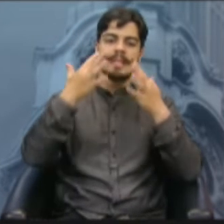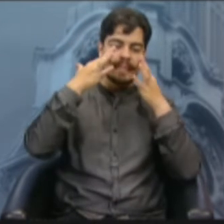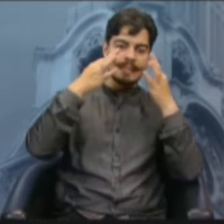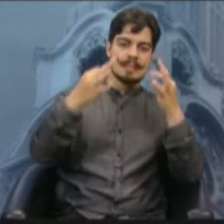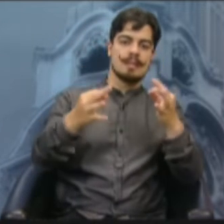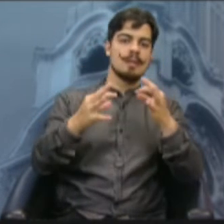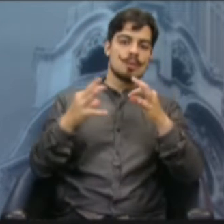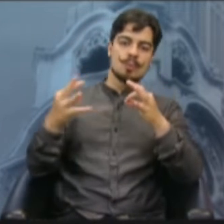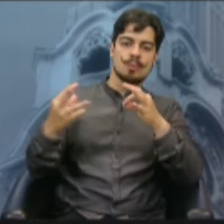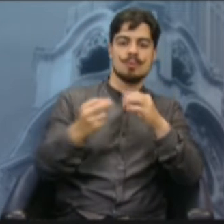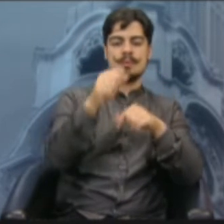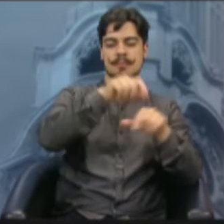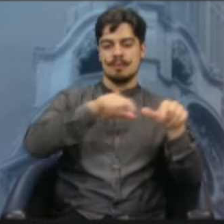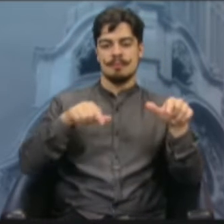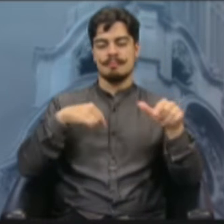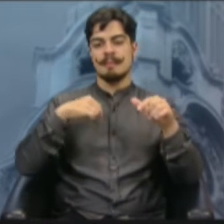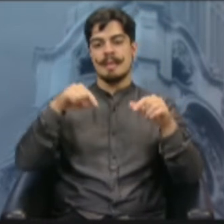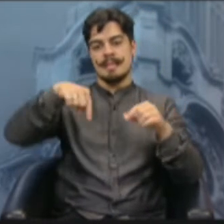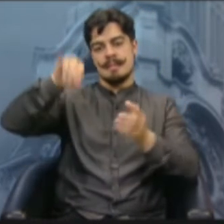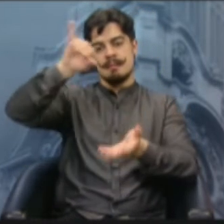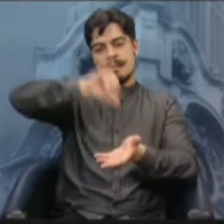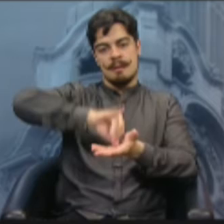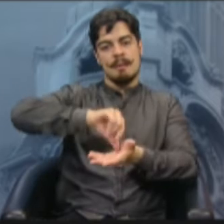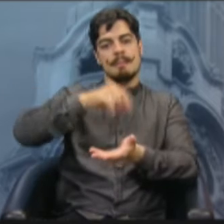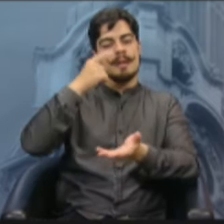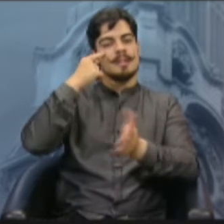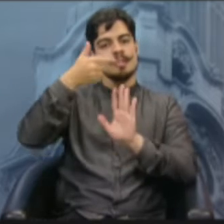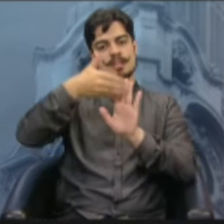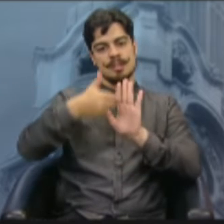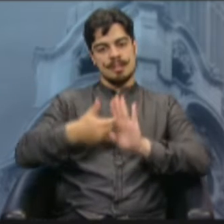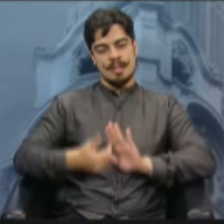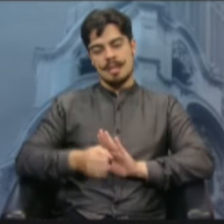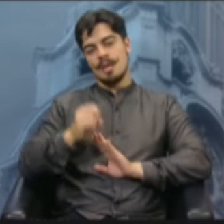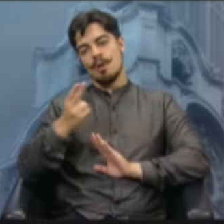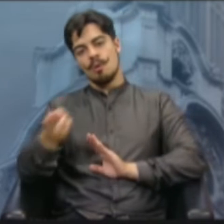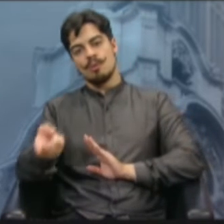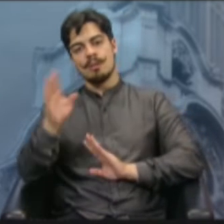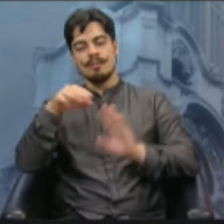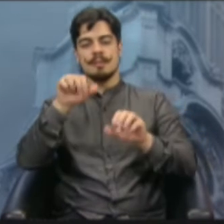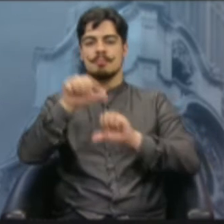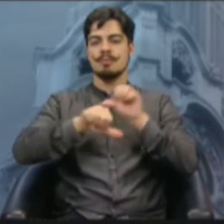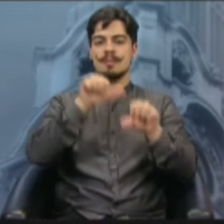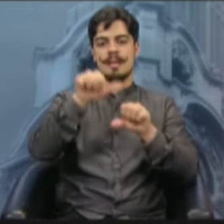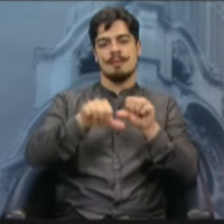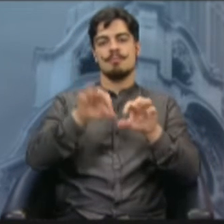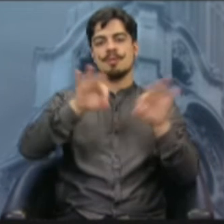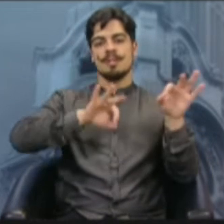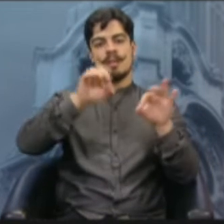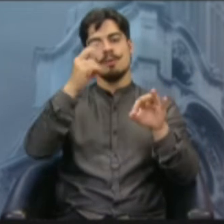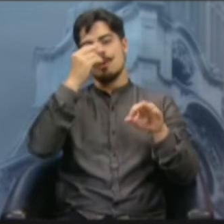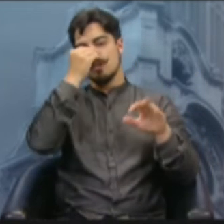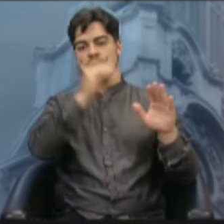das vereadoras da nossa capital para a retirada desses dois incisos ou pela rejeição integral desse projeto.